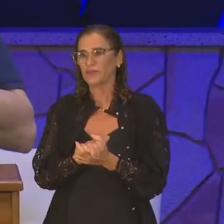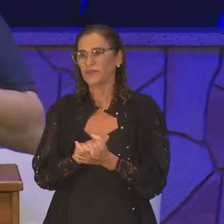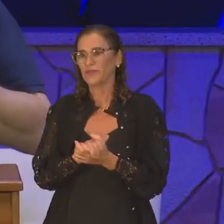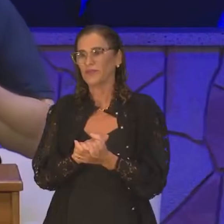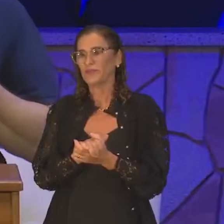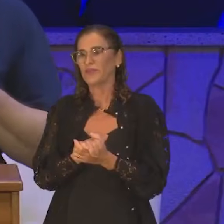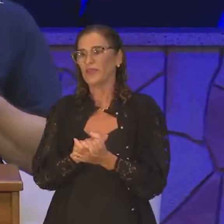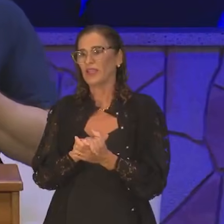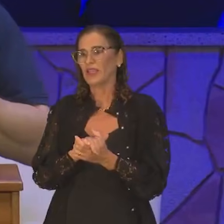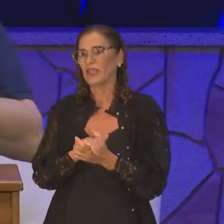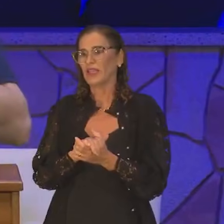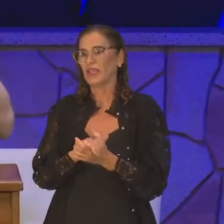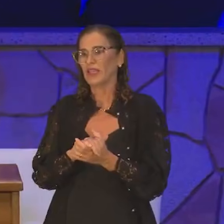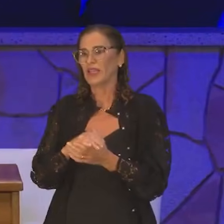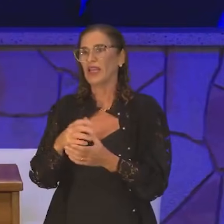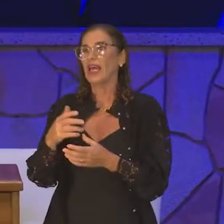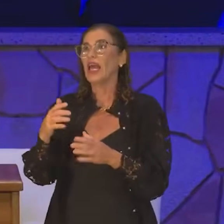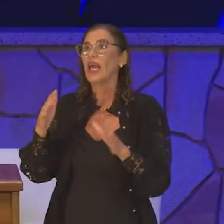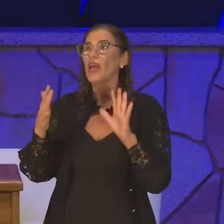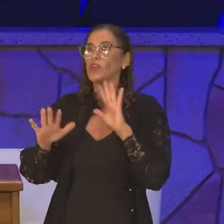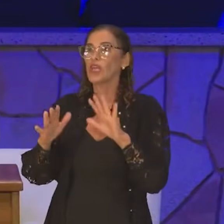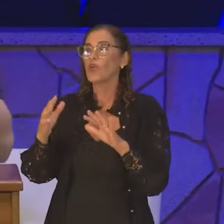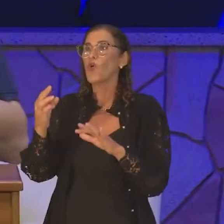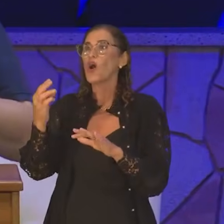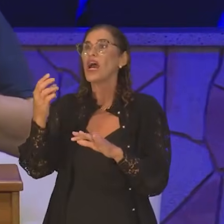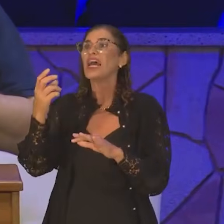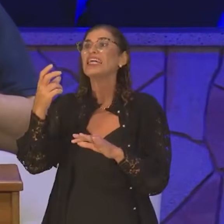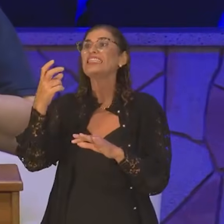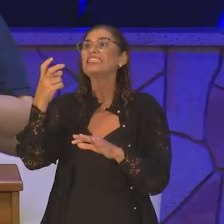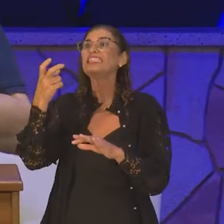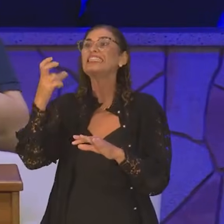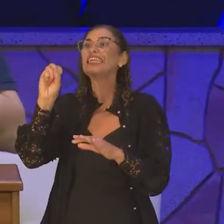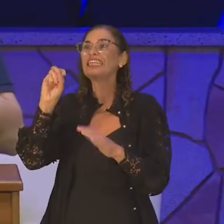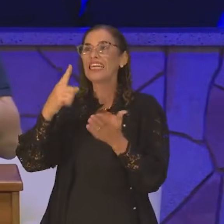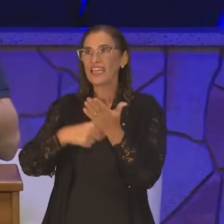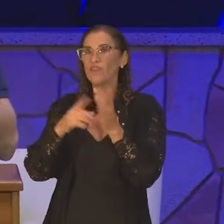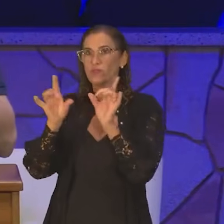são 30, 15, 17 e 18 livros de cada um.